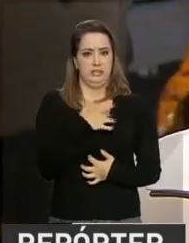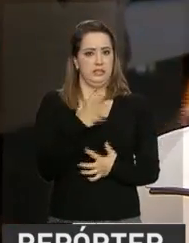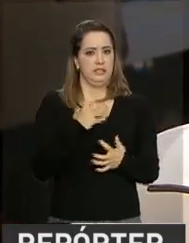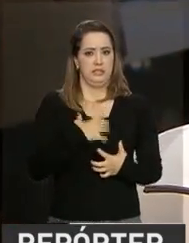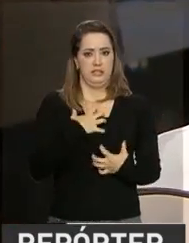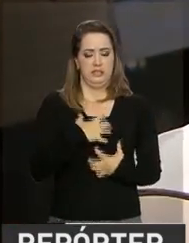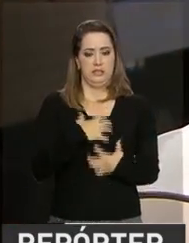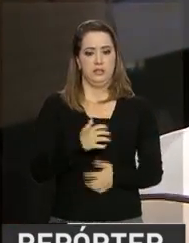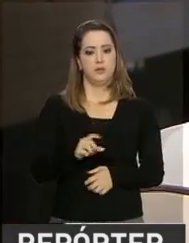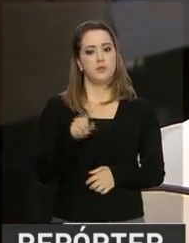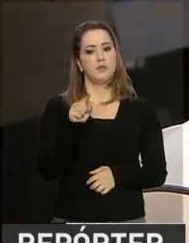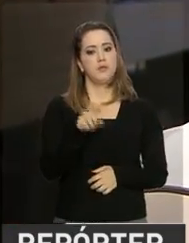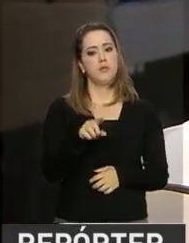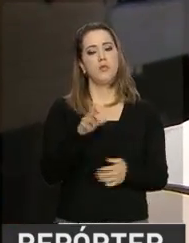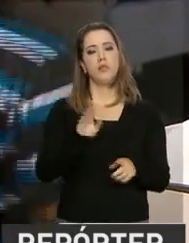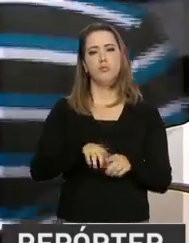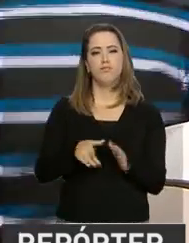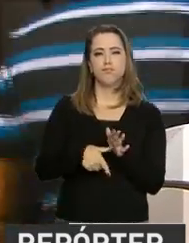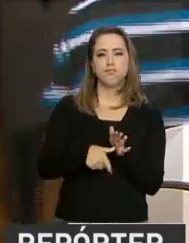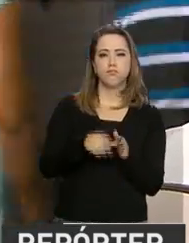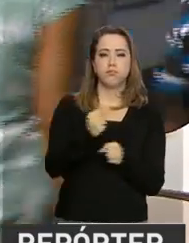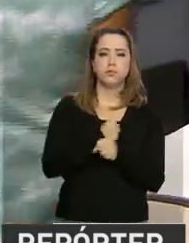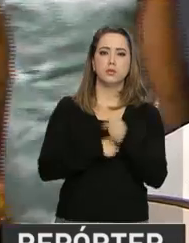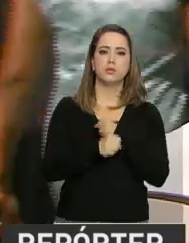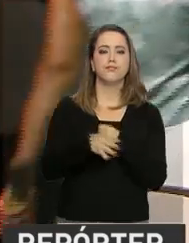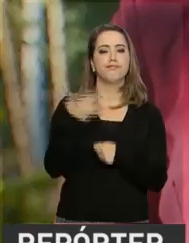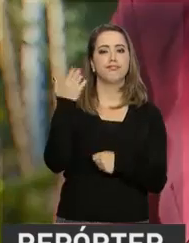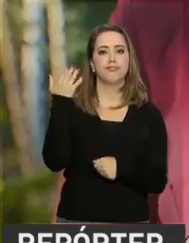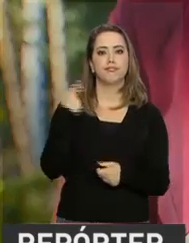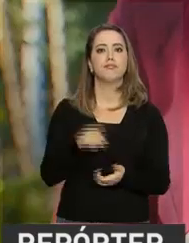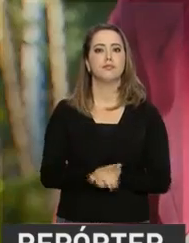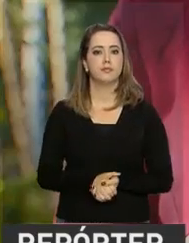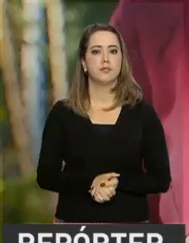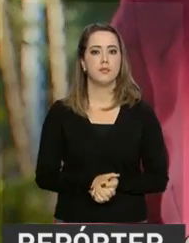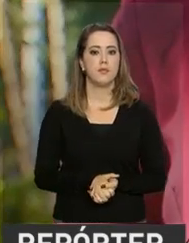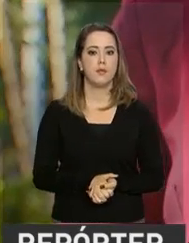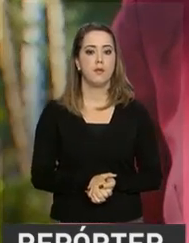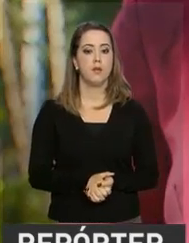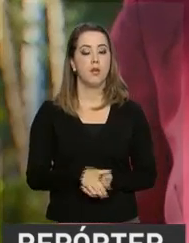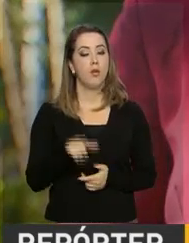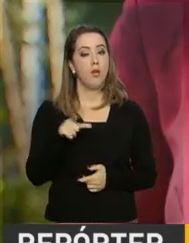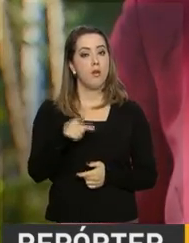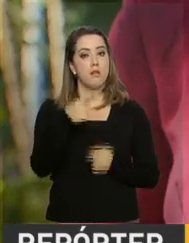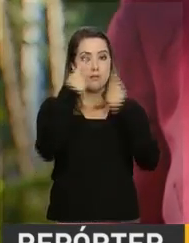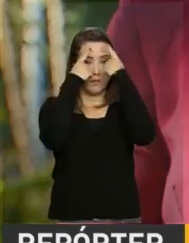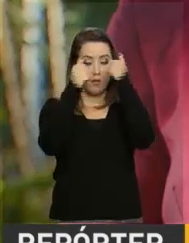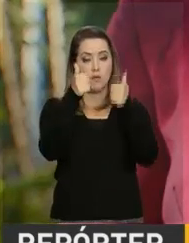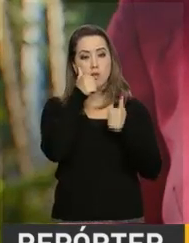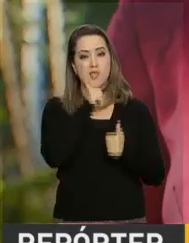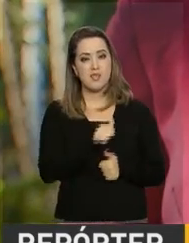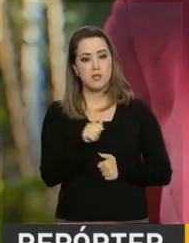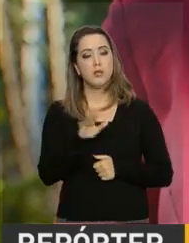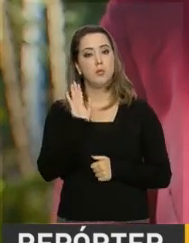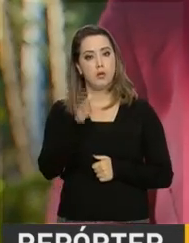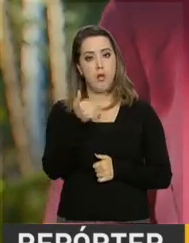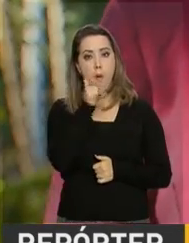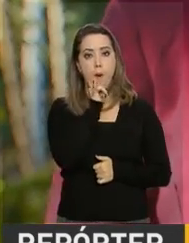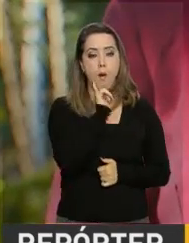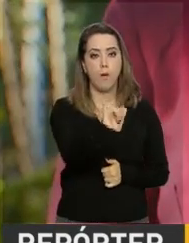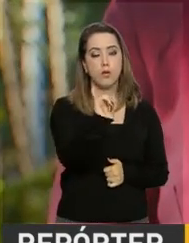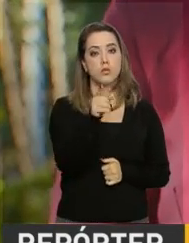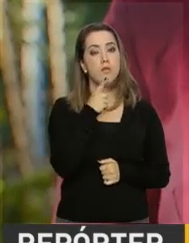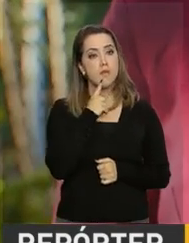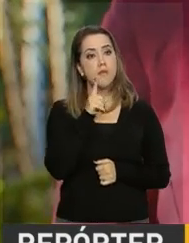meses de vida amanhã ela faz 15 anos até hoje el faz tratamento os casos de violência contra a mulher podem ser denunciados em